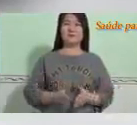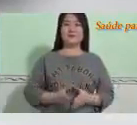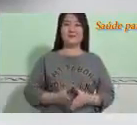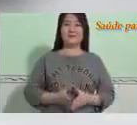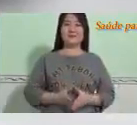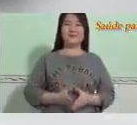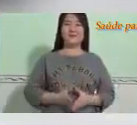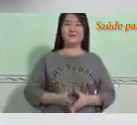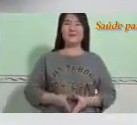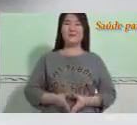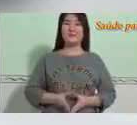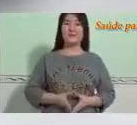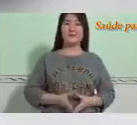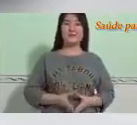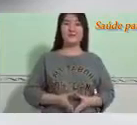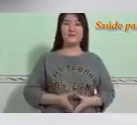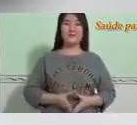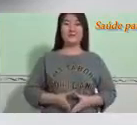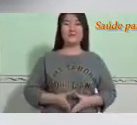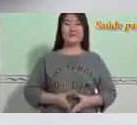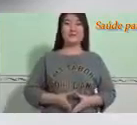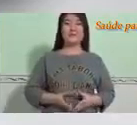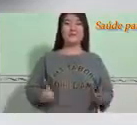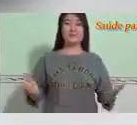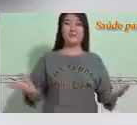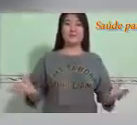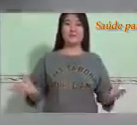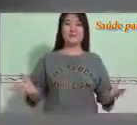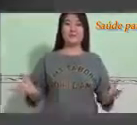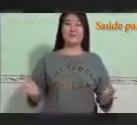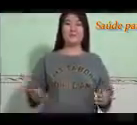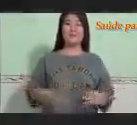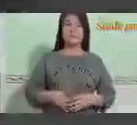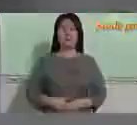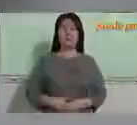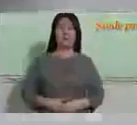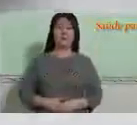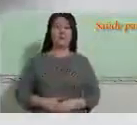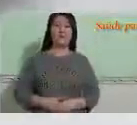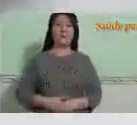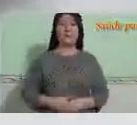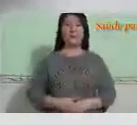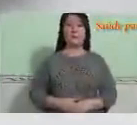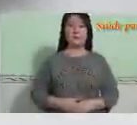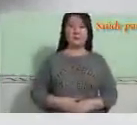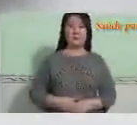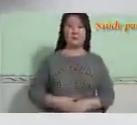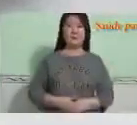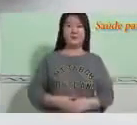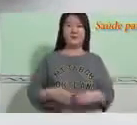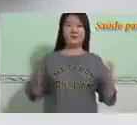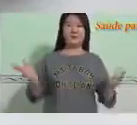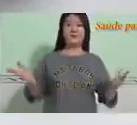M este estudo esperam que as próximas pesquisas tenham resultados mais avançados, vírgula P O I S S T A T O